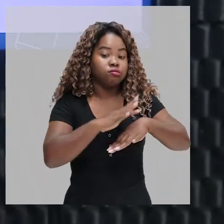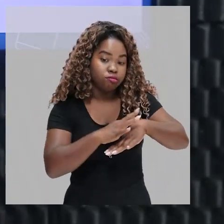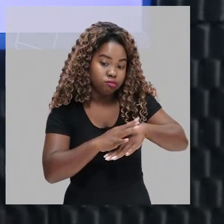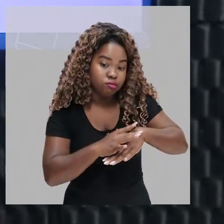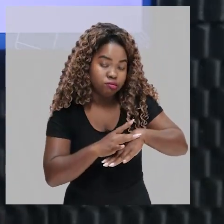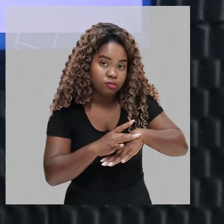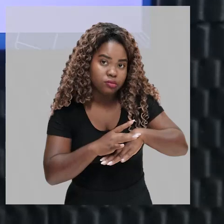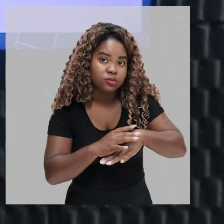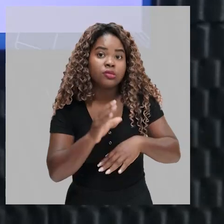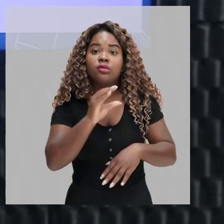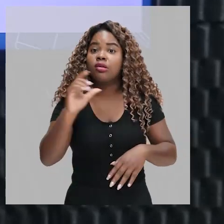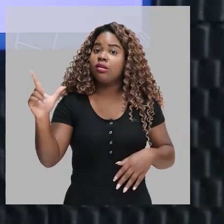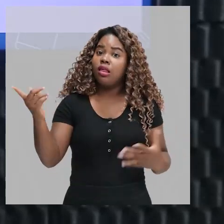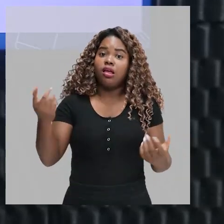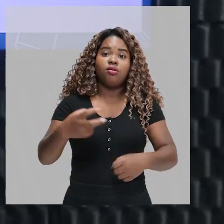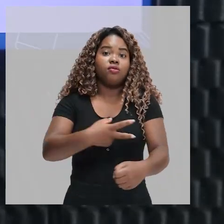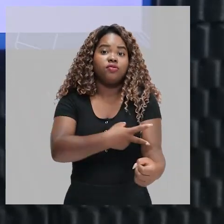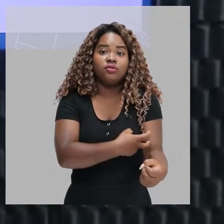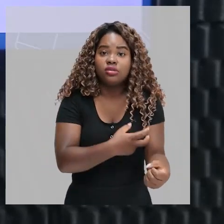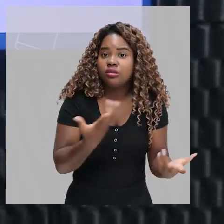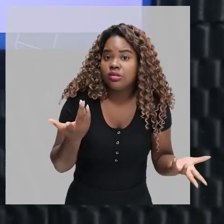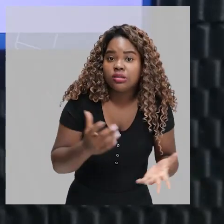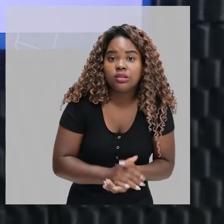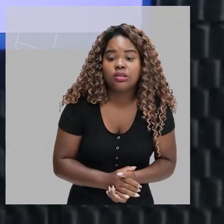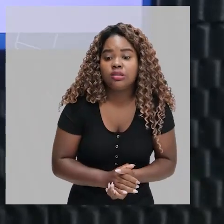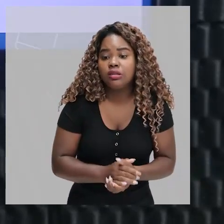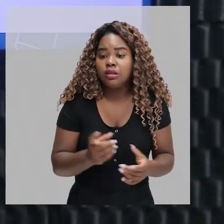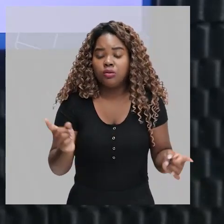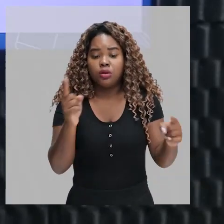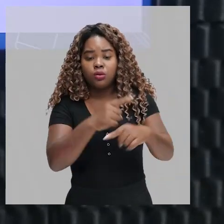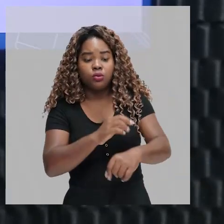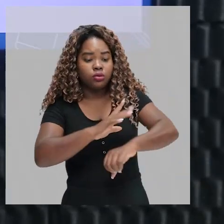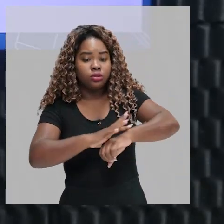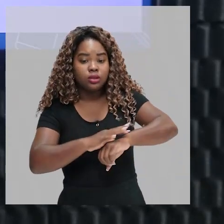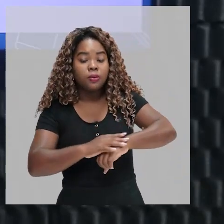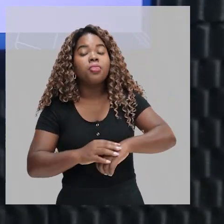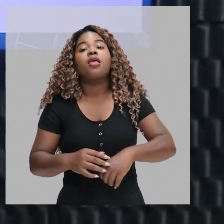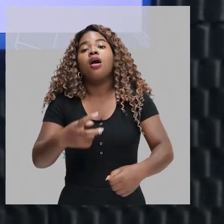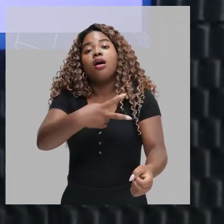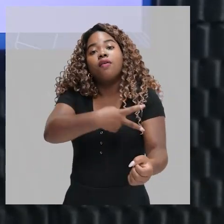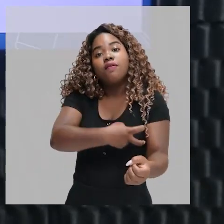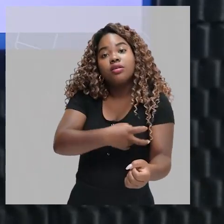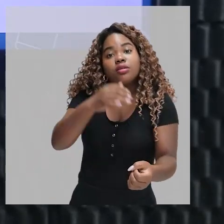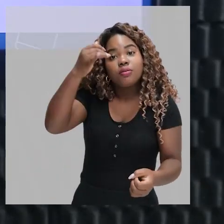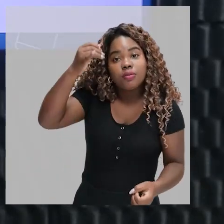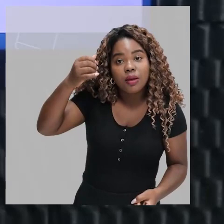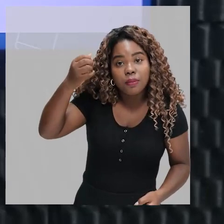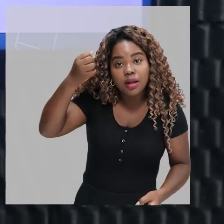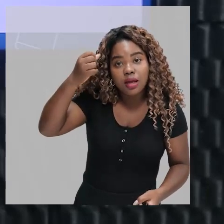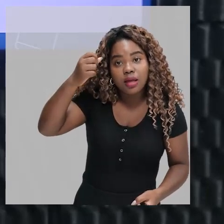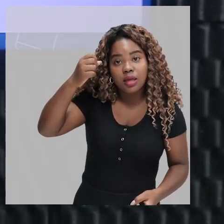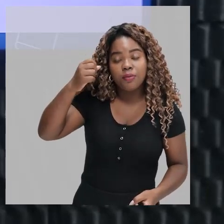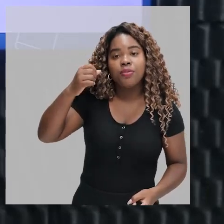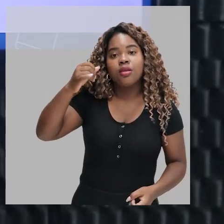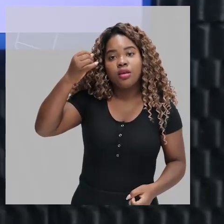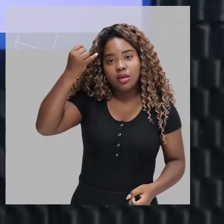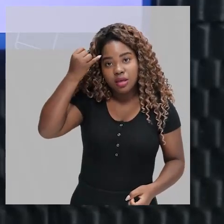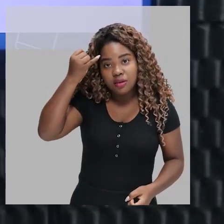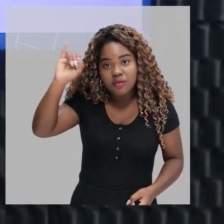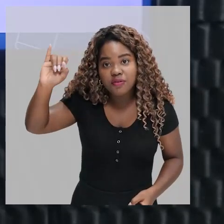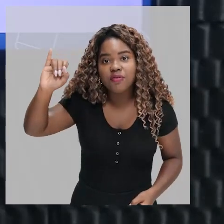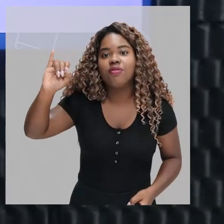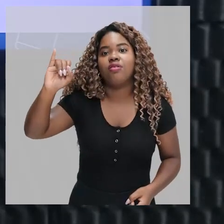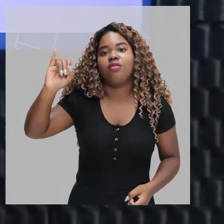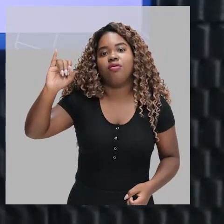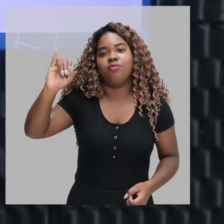a vacina não é uma tira do contra uma doença a vacina serve para evitar a propagação de certos